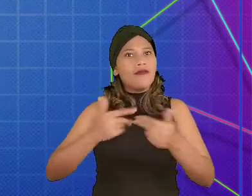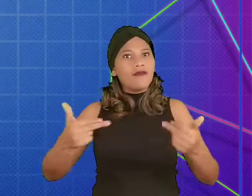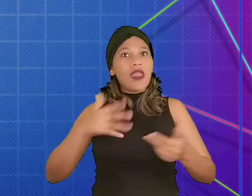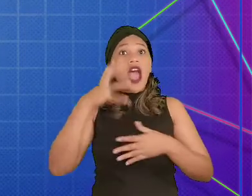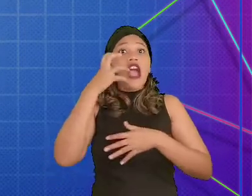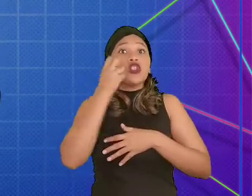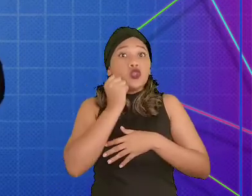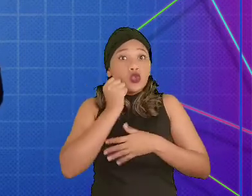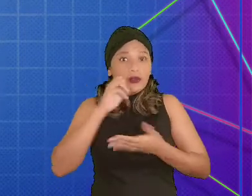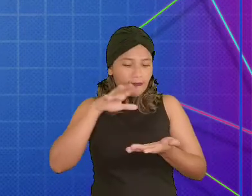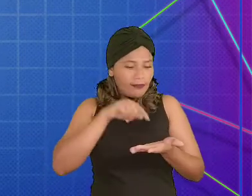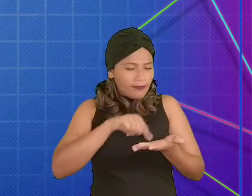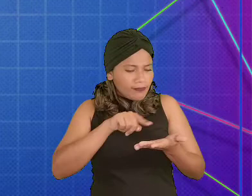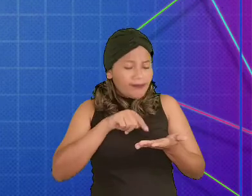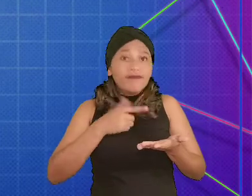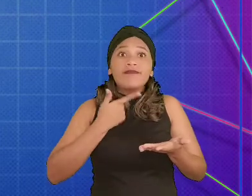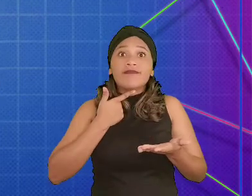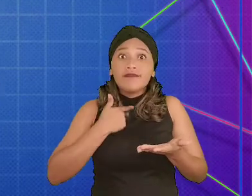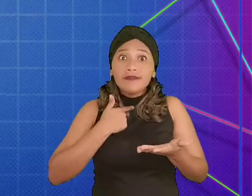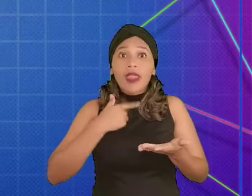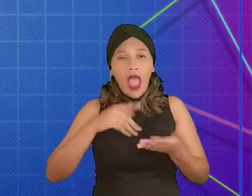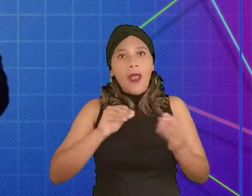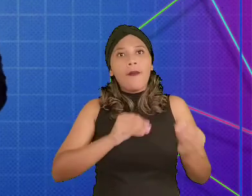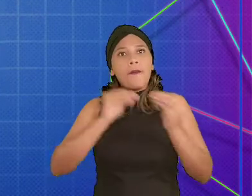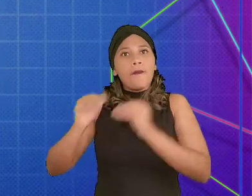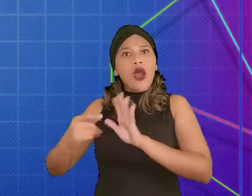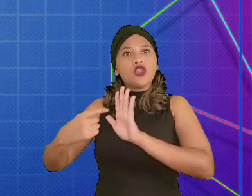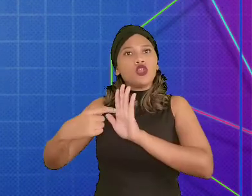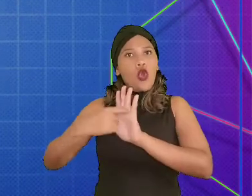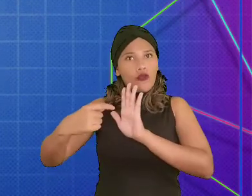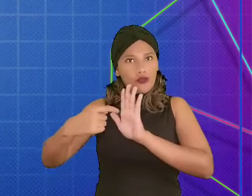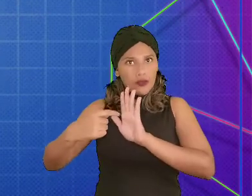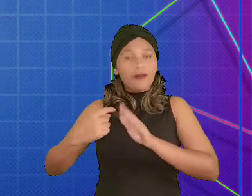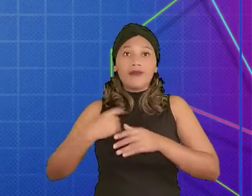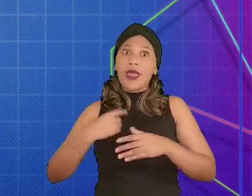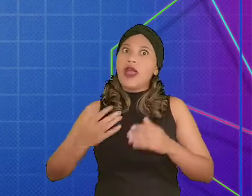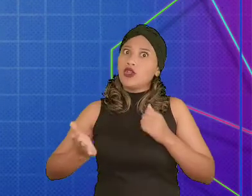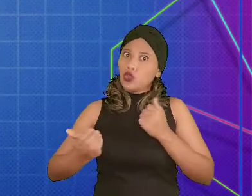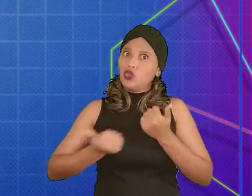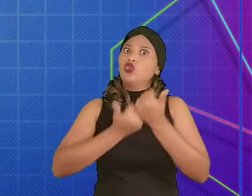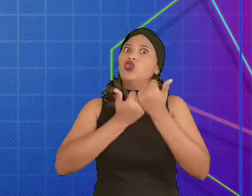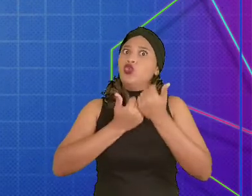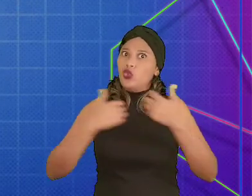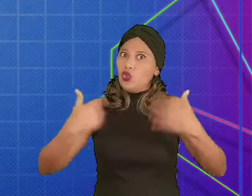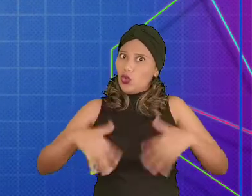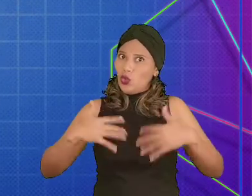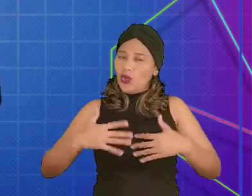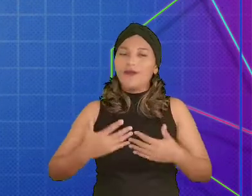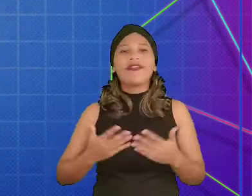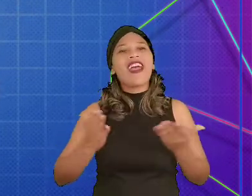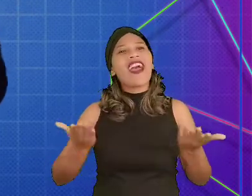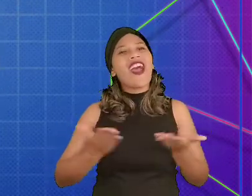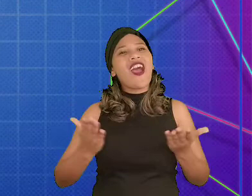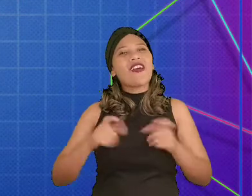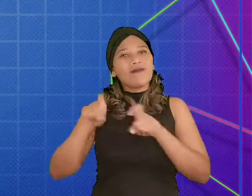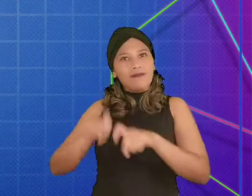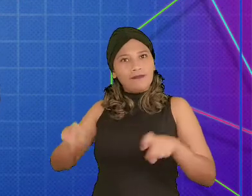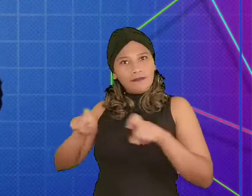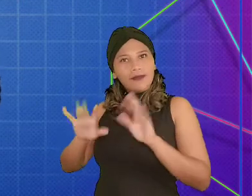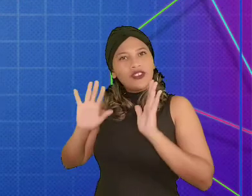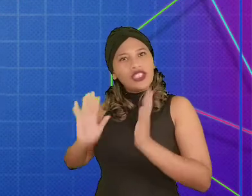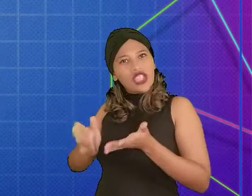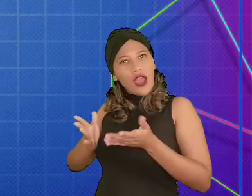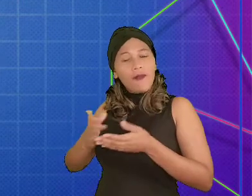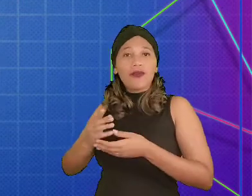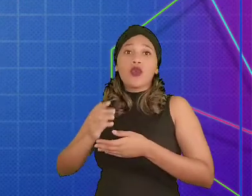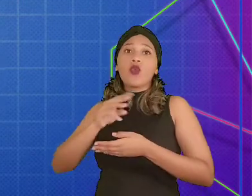um rascunho. Depois, caso queira, passar para algum software. Vou te dizer, ajuda e muito. Agora, passando já para o computador,